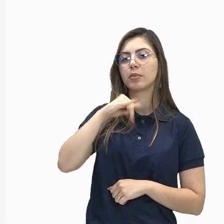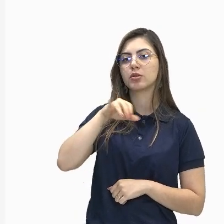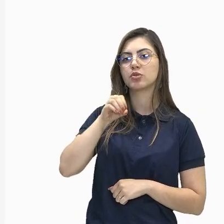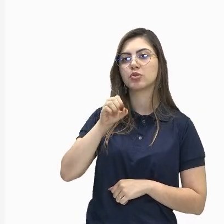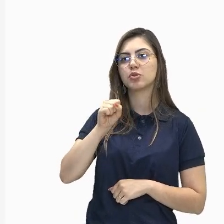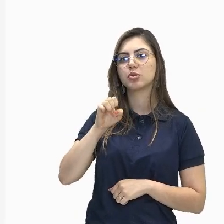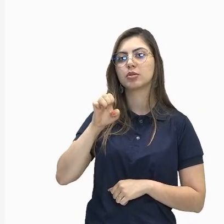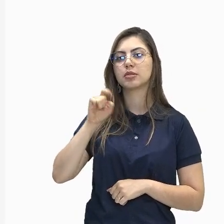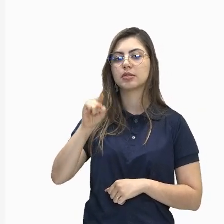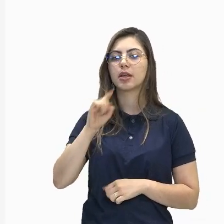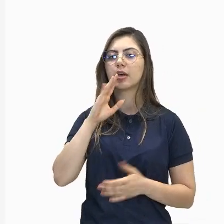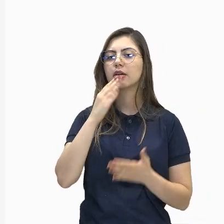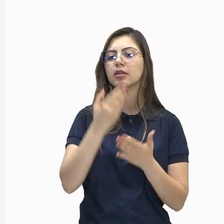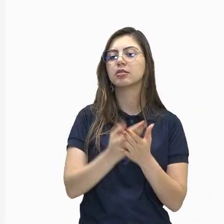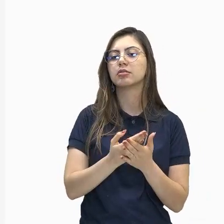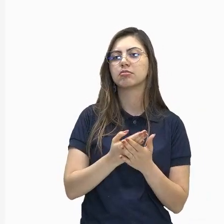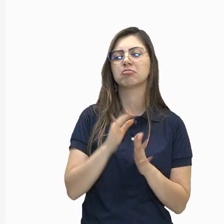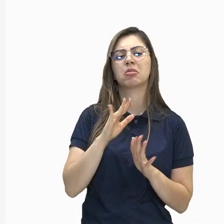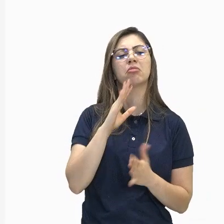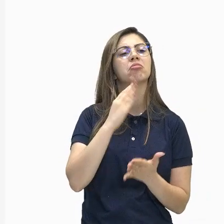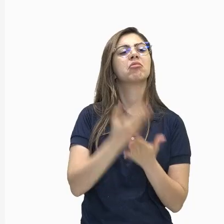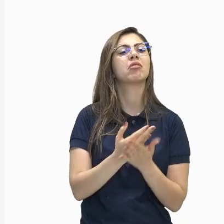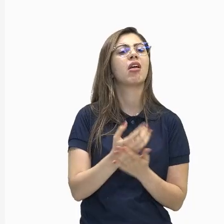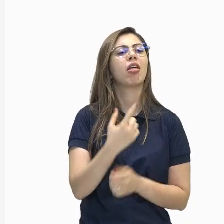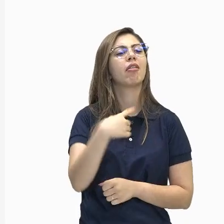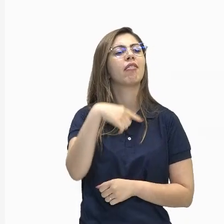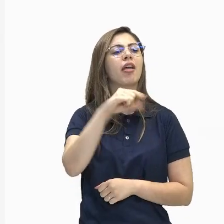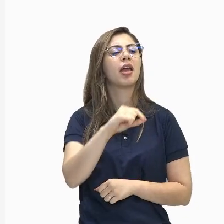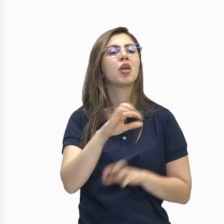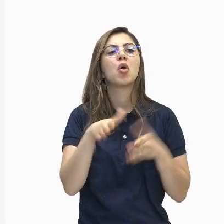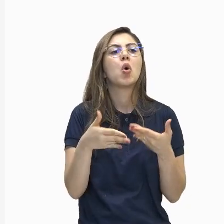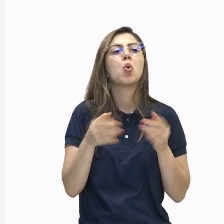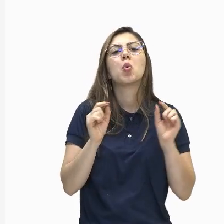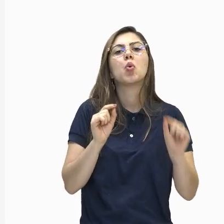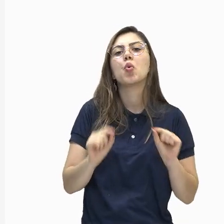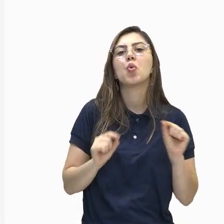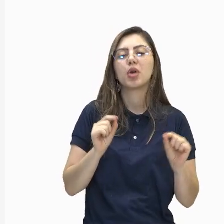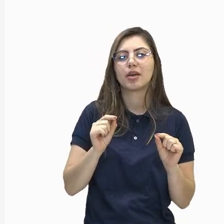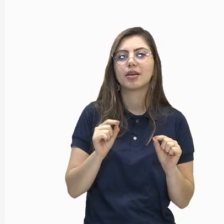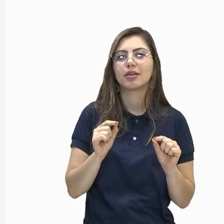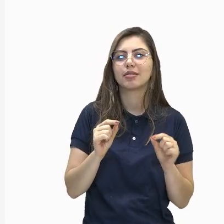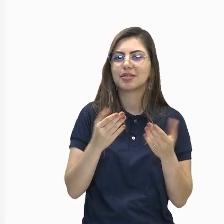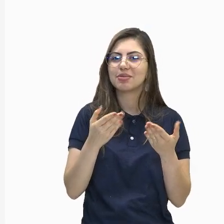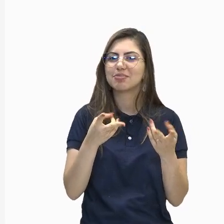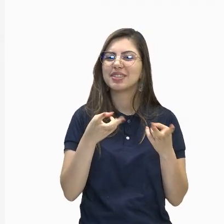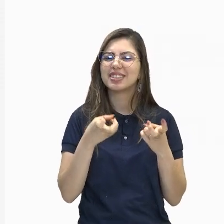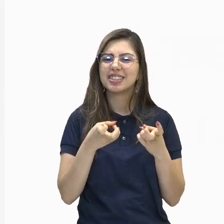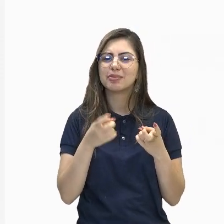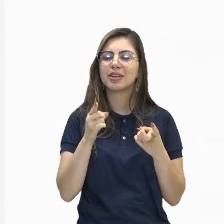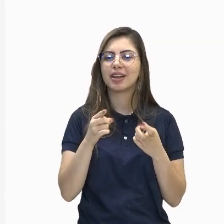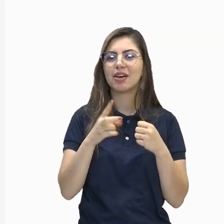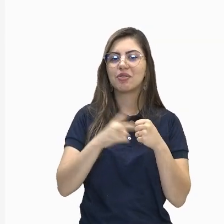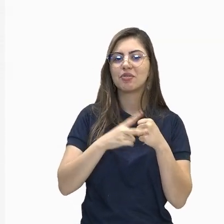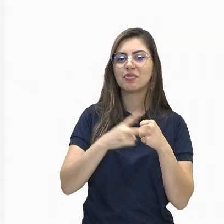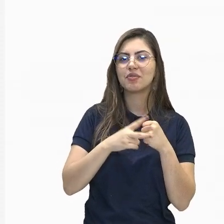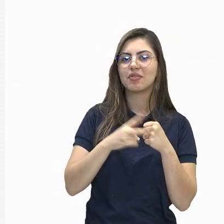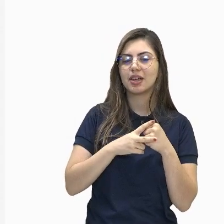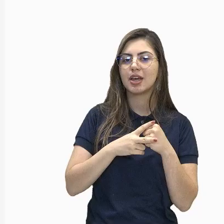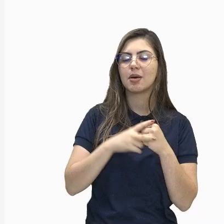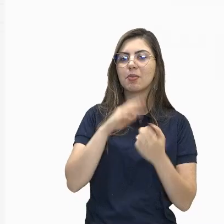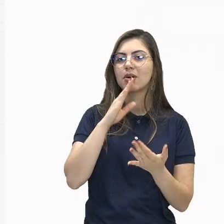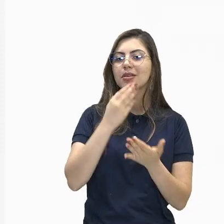José confia. Você vai perguntar, em quem? Em que? Então, percebe que o verbo confiar é um